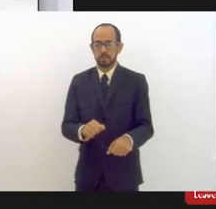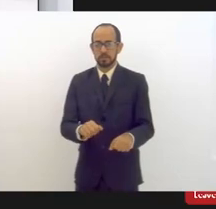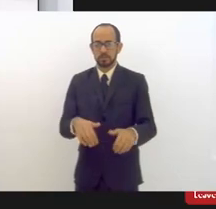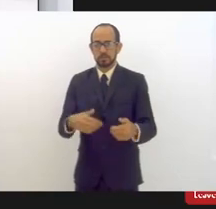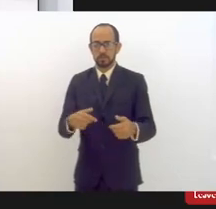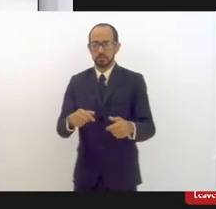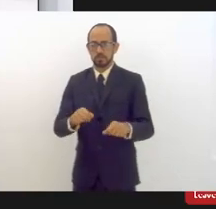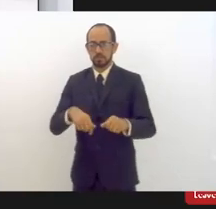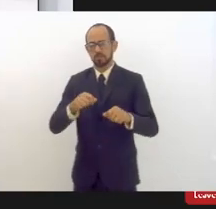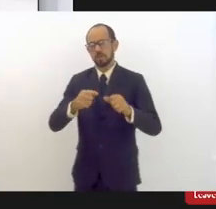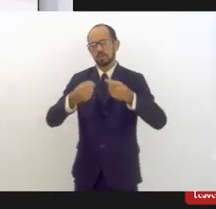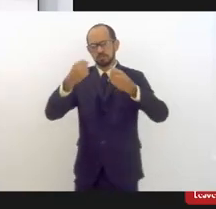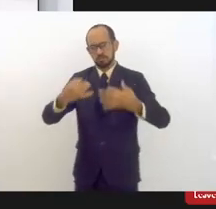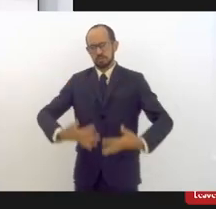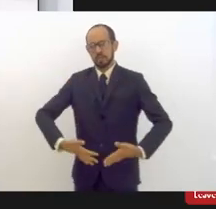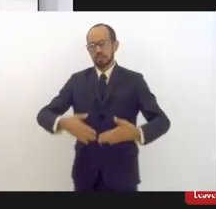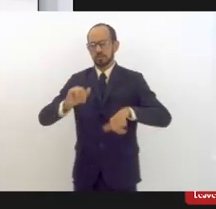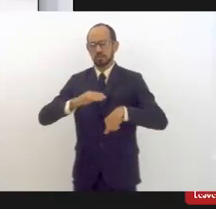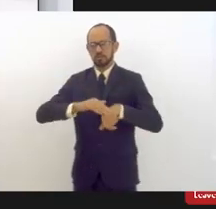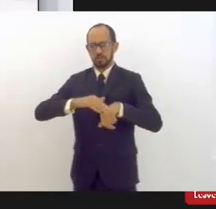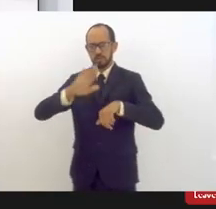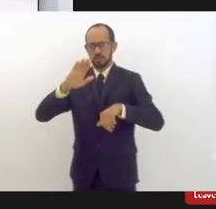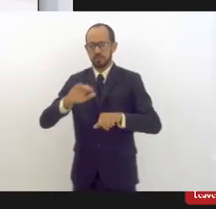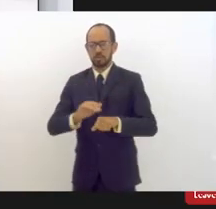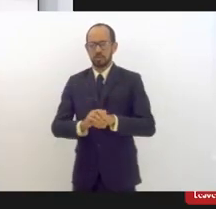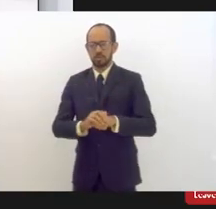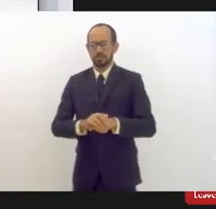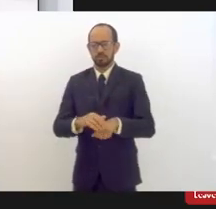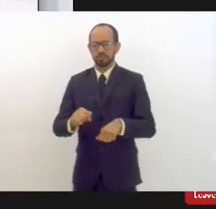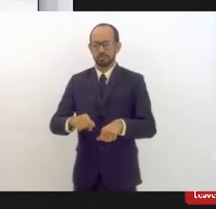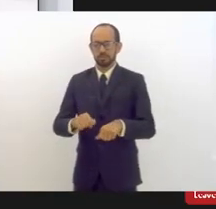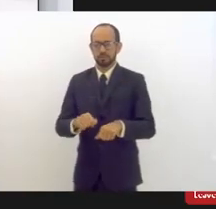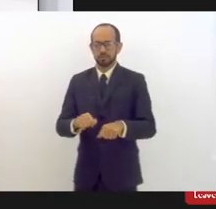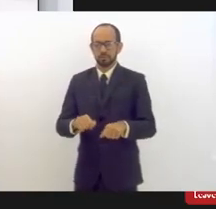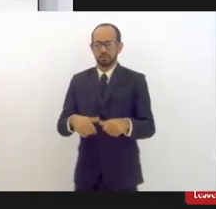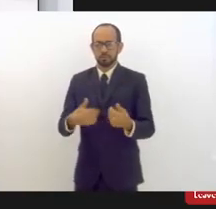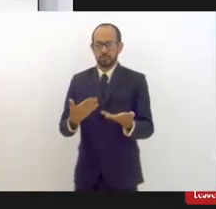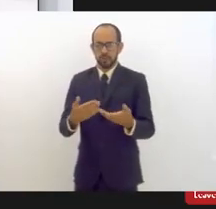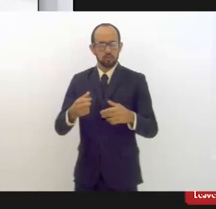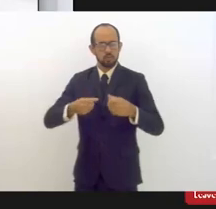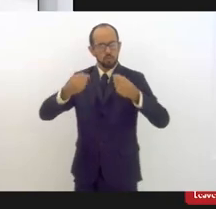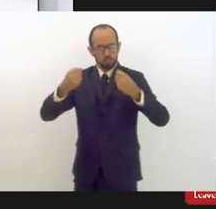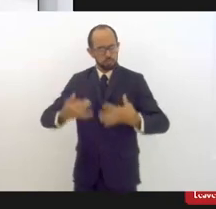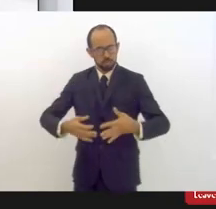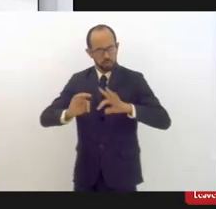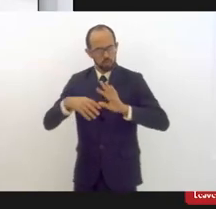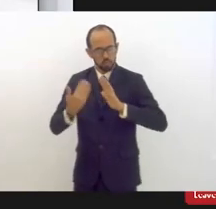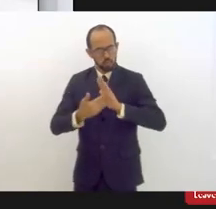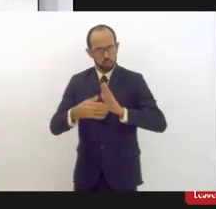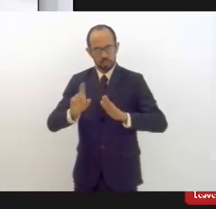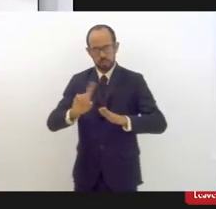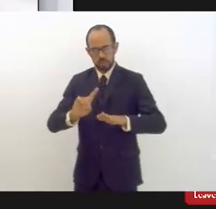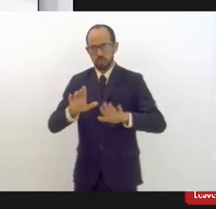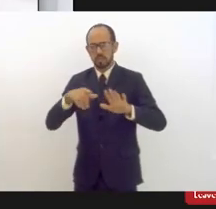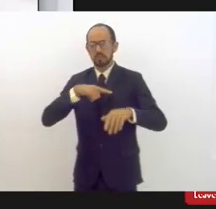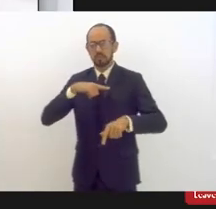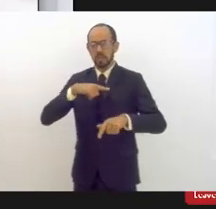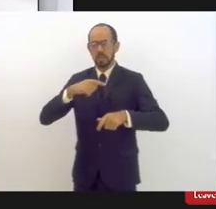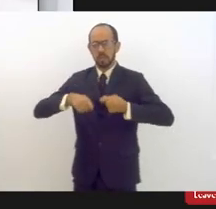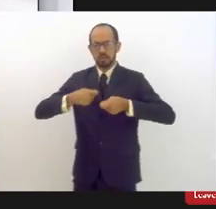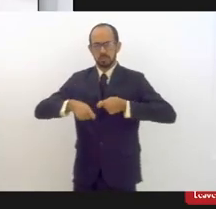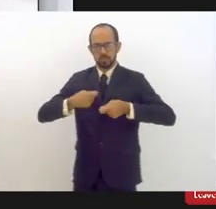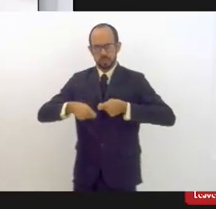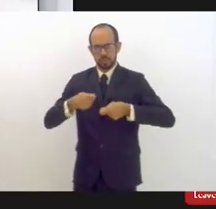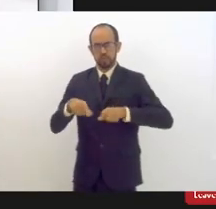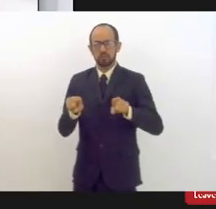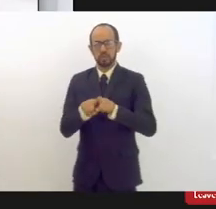apresentação tem um detalhamento maior, que eu também não vou especificar todas elas, mas entram tanto na parte